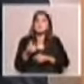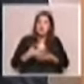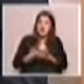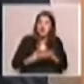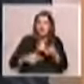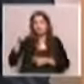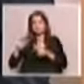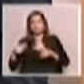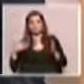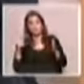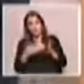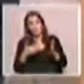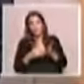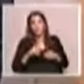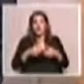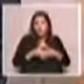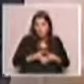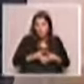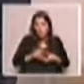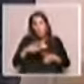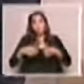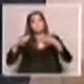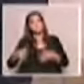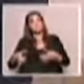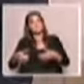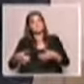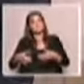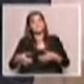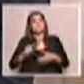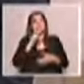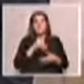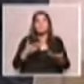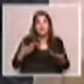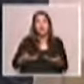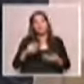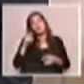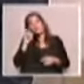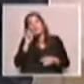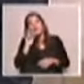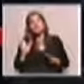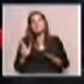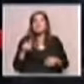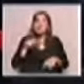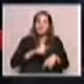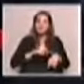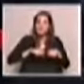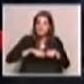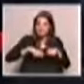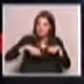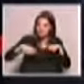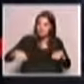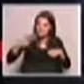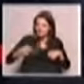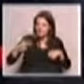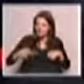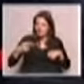ato, que é ou ter as unidades ou os queijos tais inteiros, como se eu possa colocá-los, garantir o seu tempo de